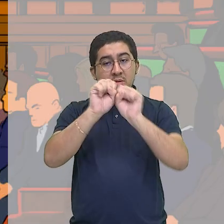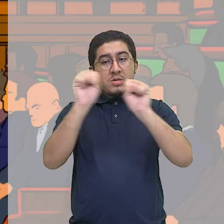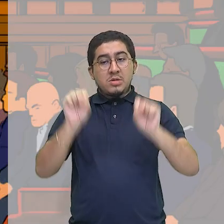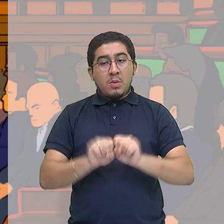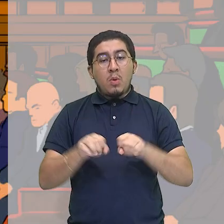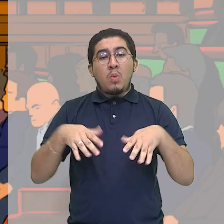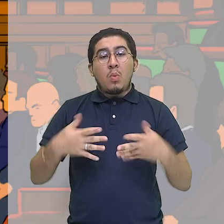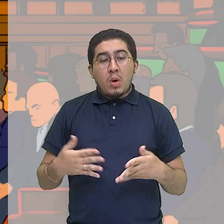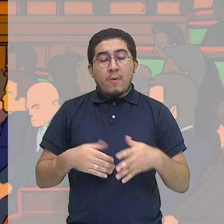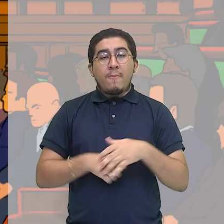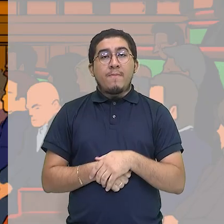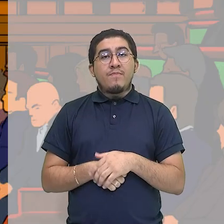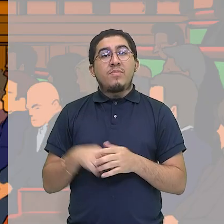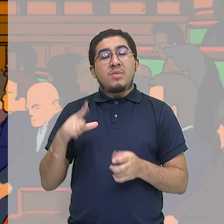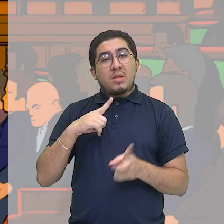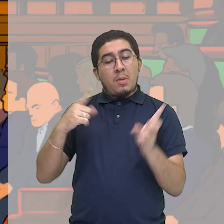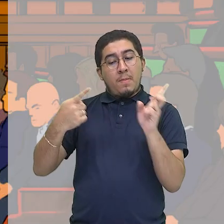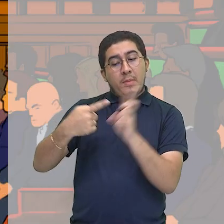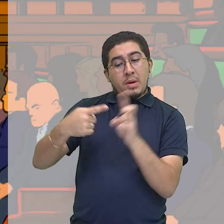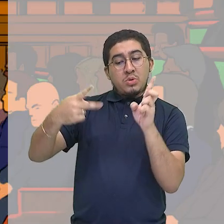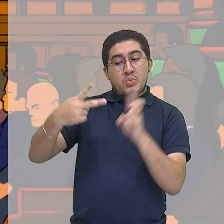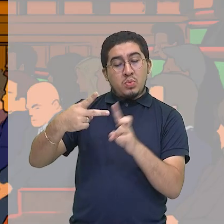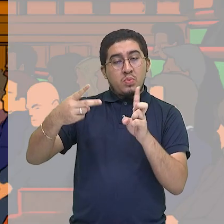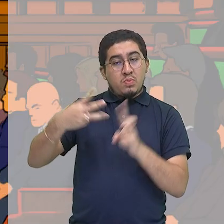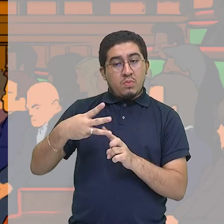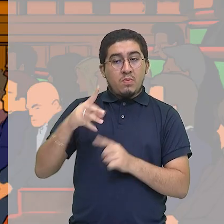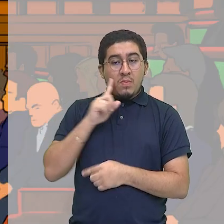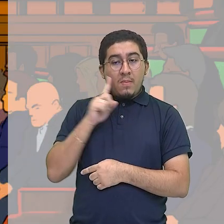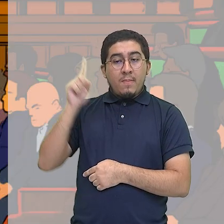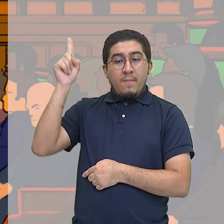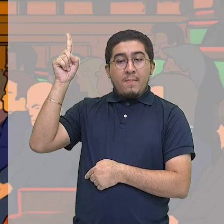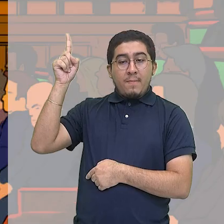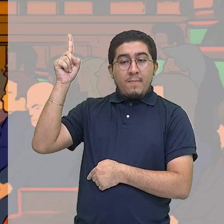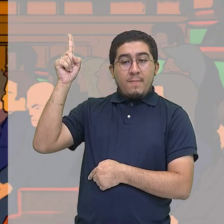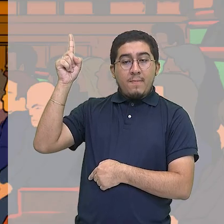são parlamentarismo, presidencialismo e